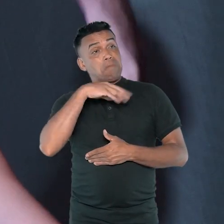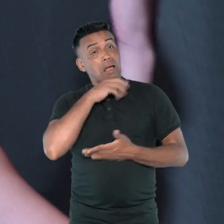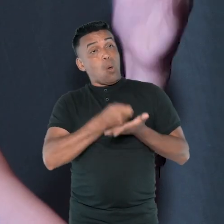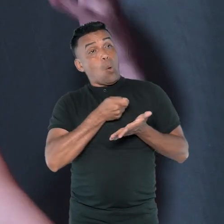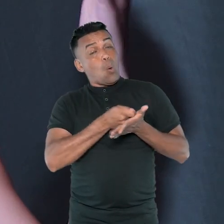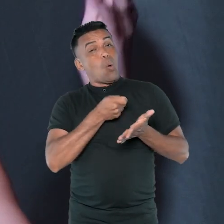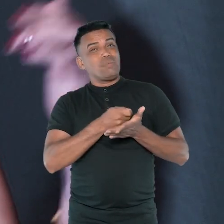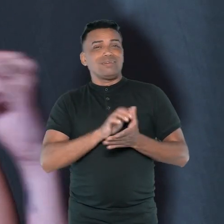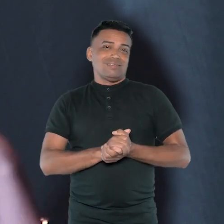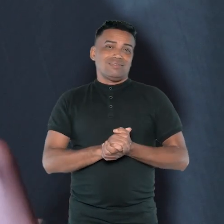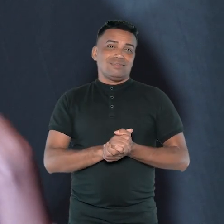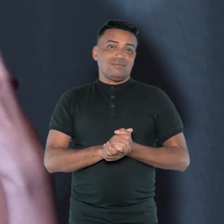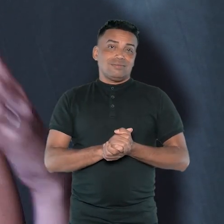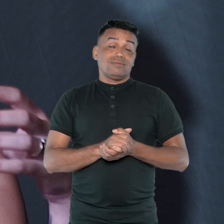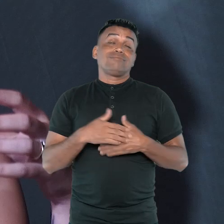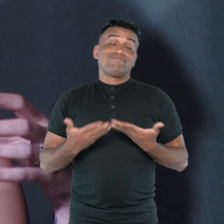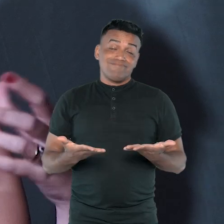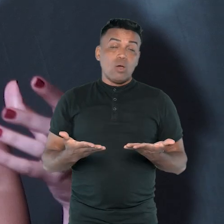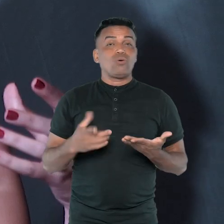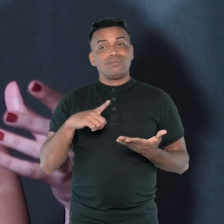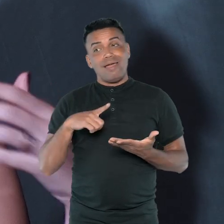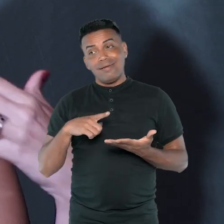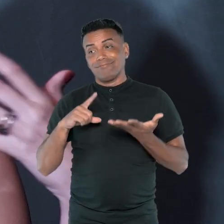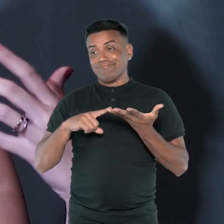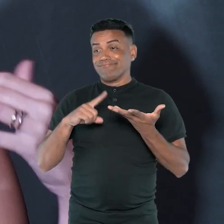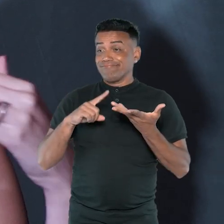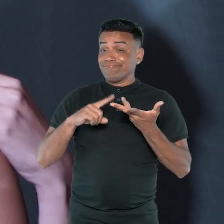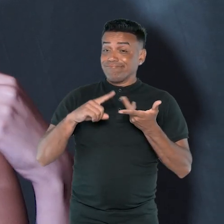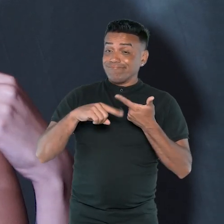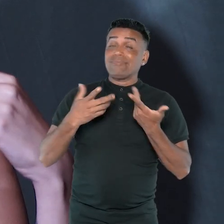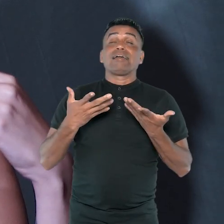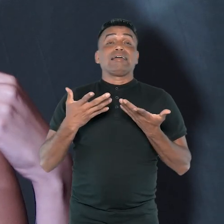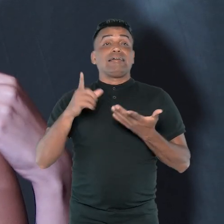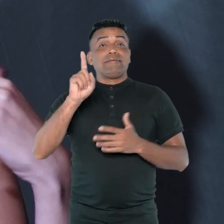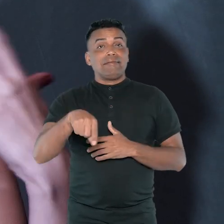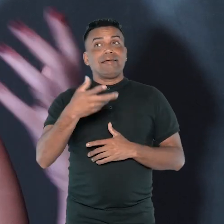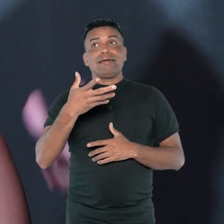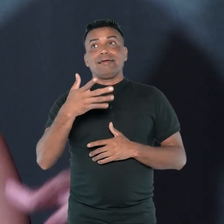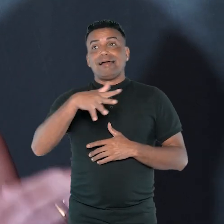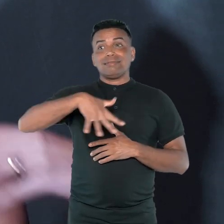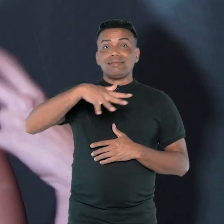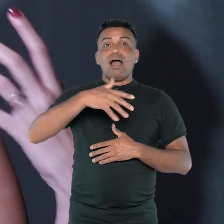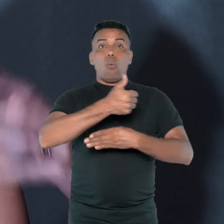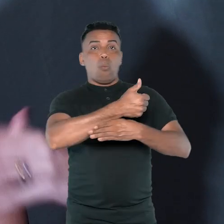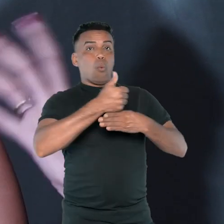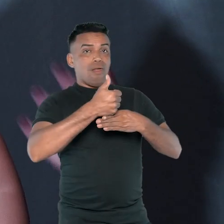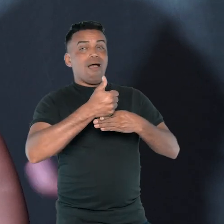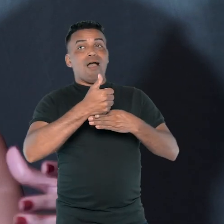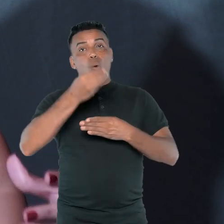mais delas do que dos outros. Então, tem esses pontos assim, de esse aspecto moral e